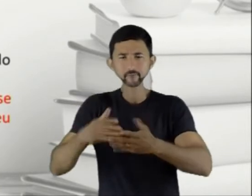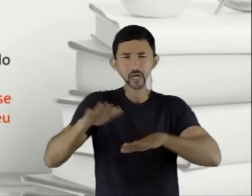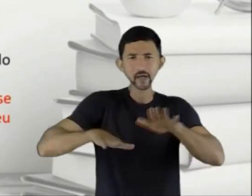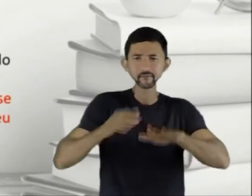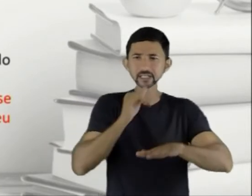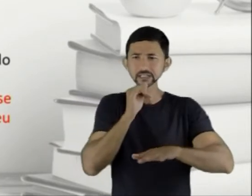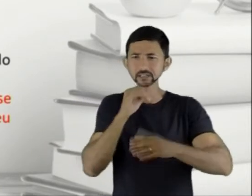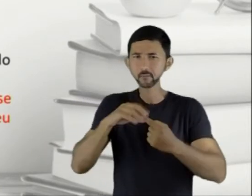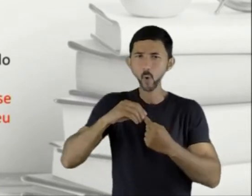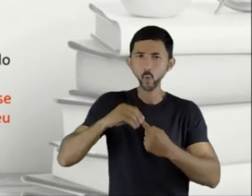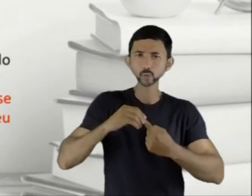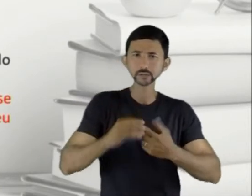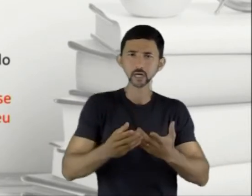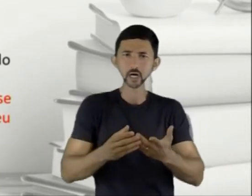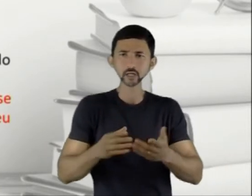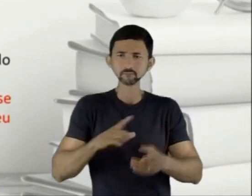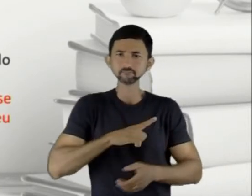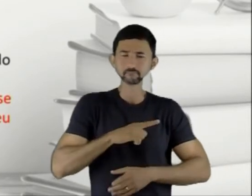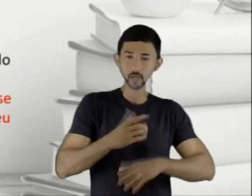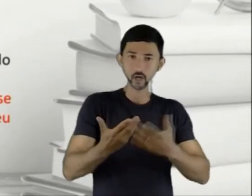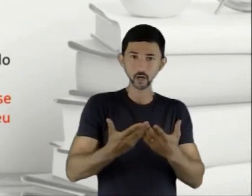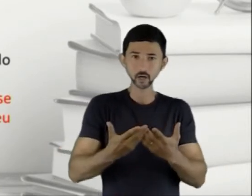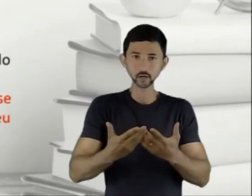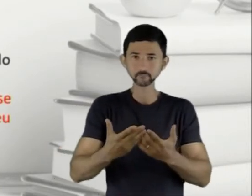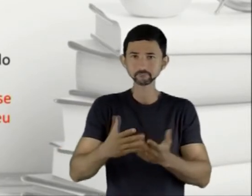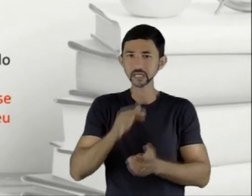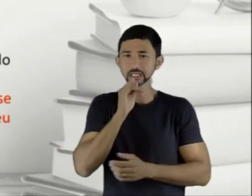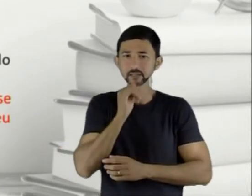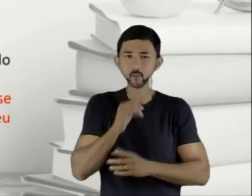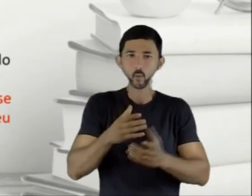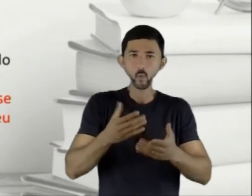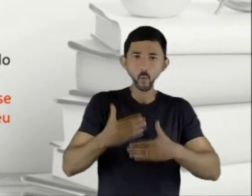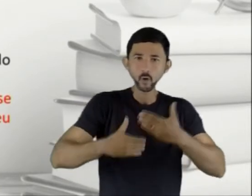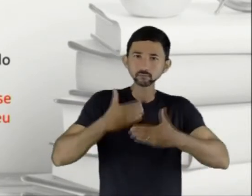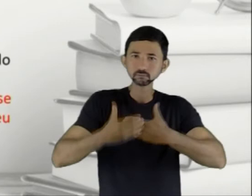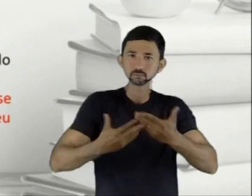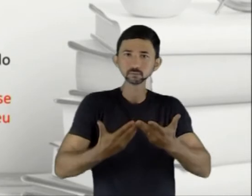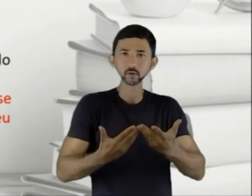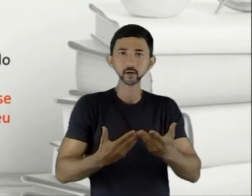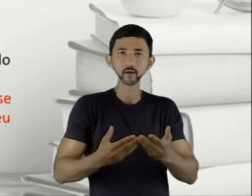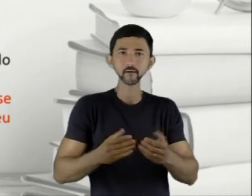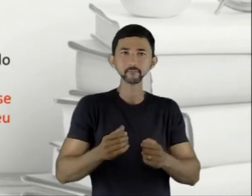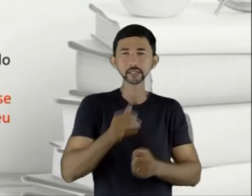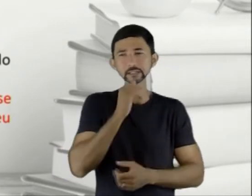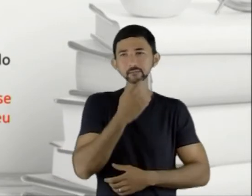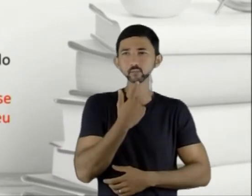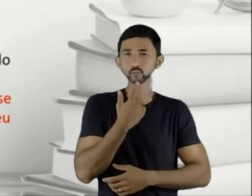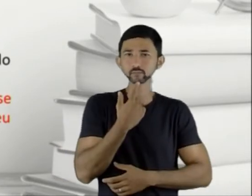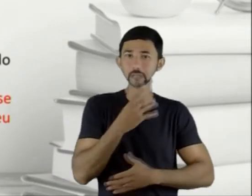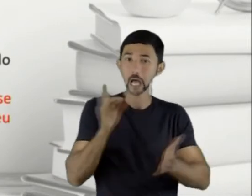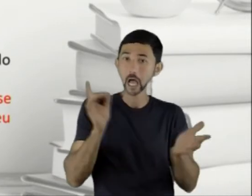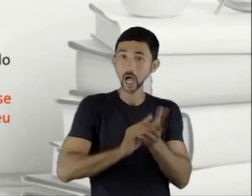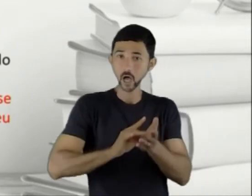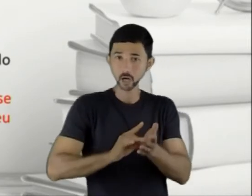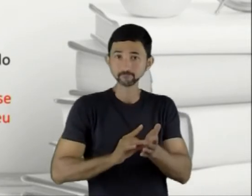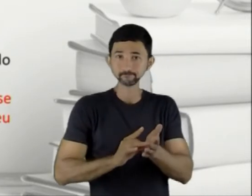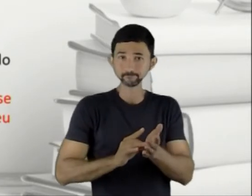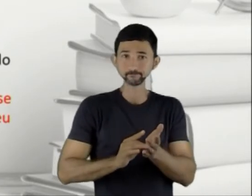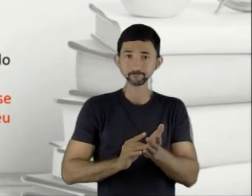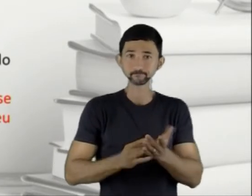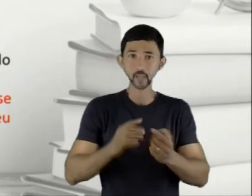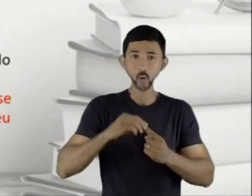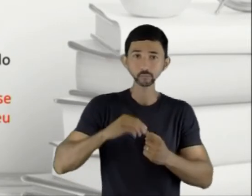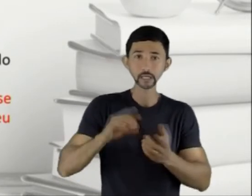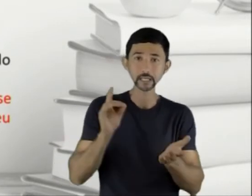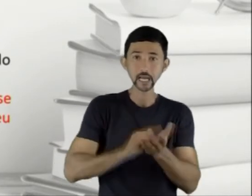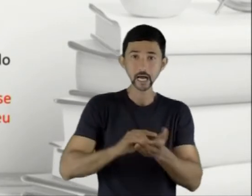as unidades que estão lá, elas não são as unidades, vamos dizer assim, reais. Você tem que